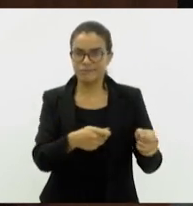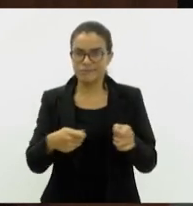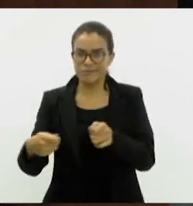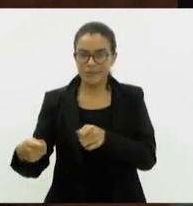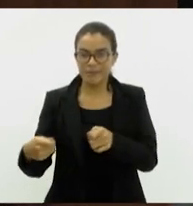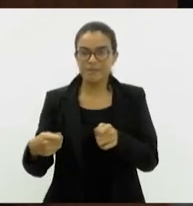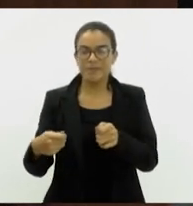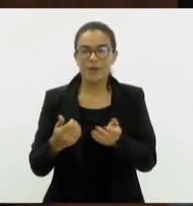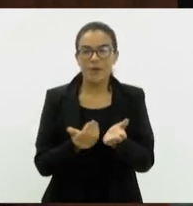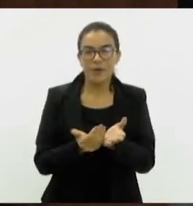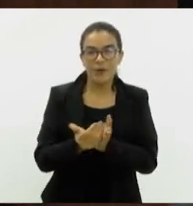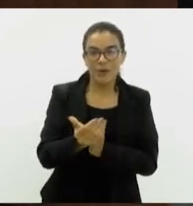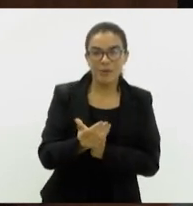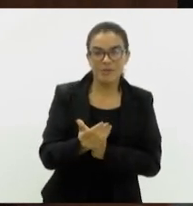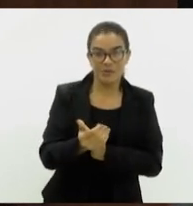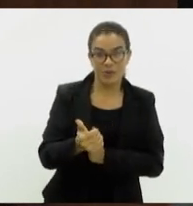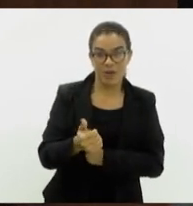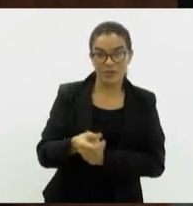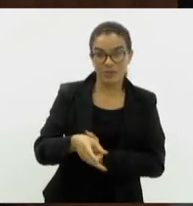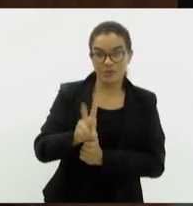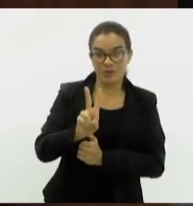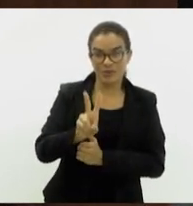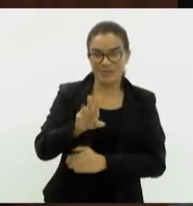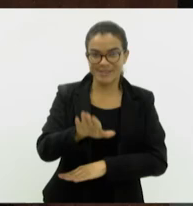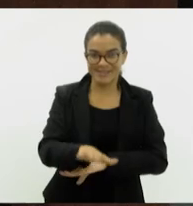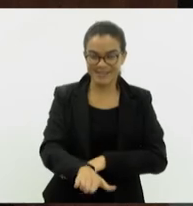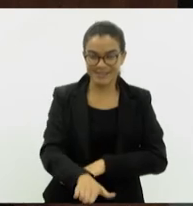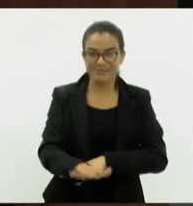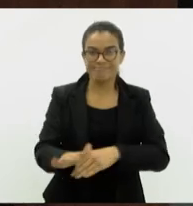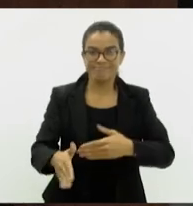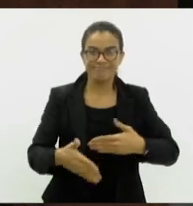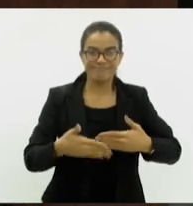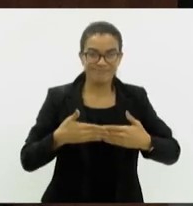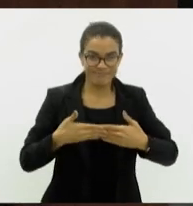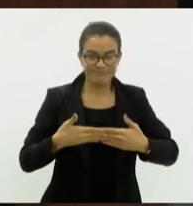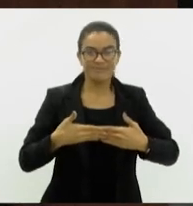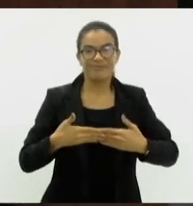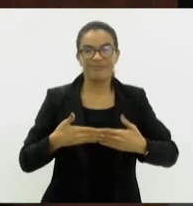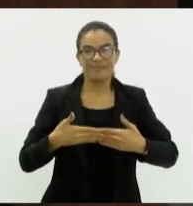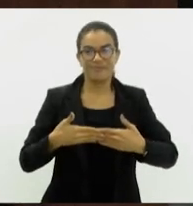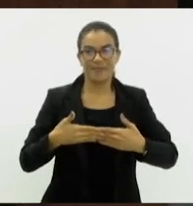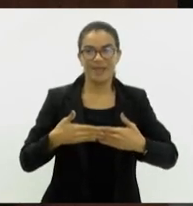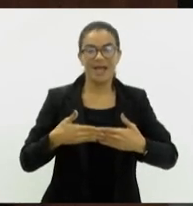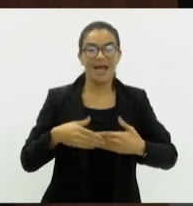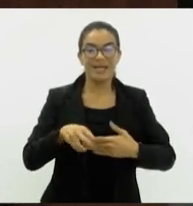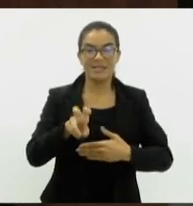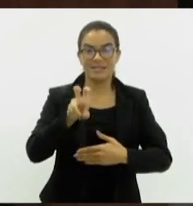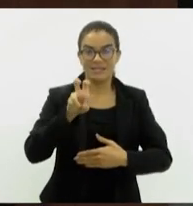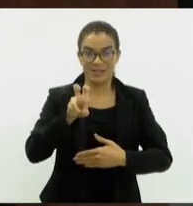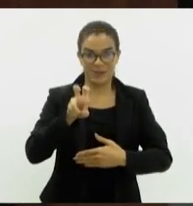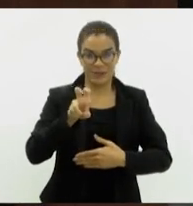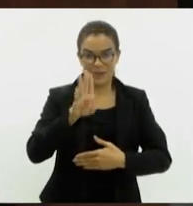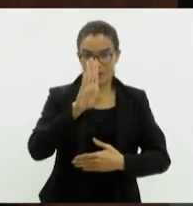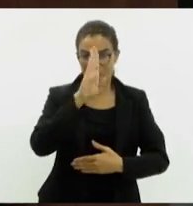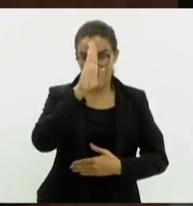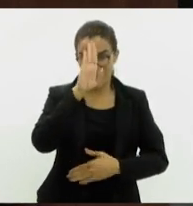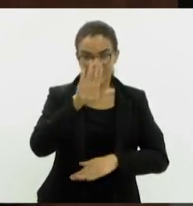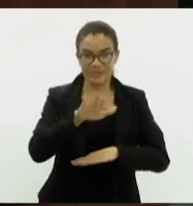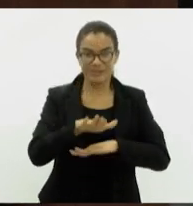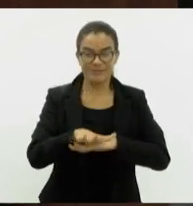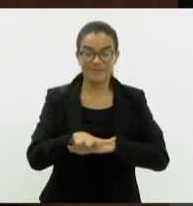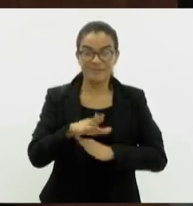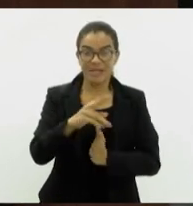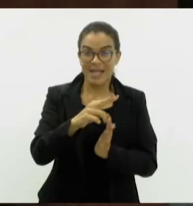que iniciada às 14 horas foi encerrada às 17 horas